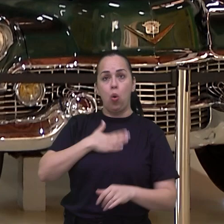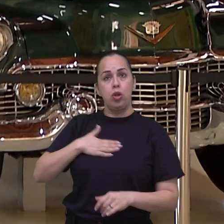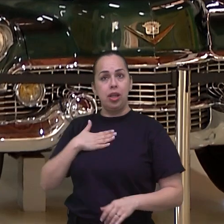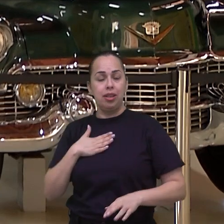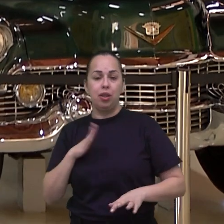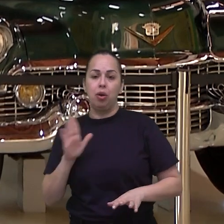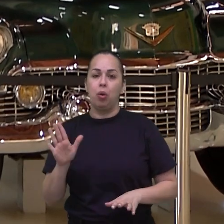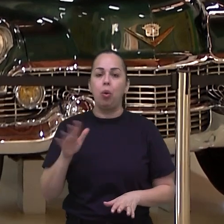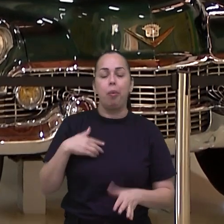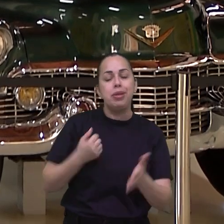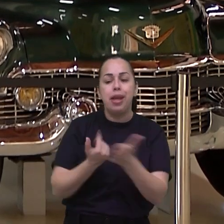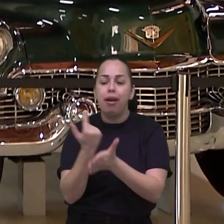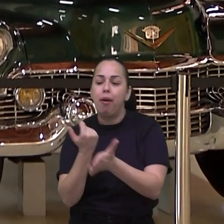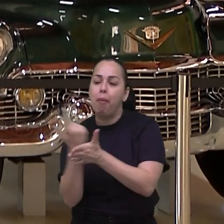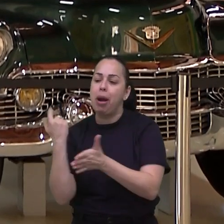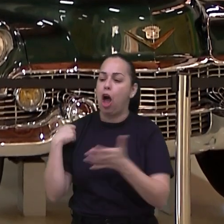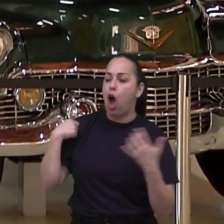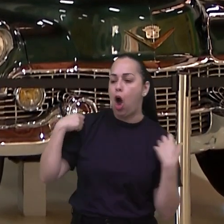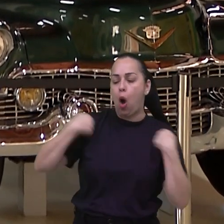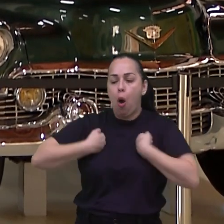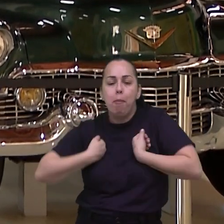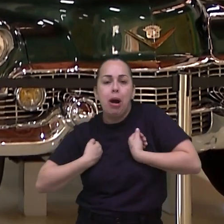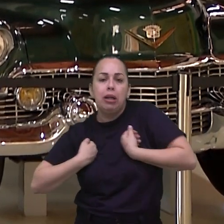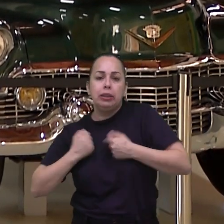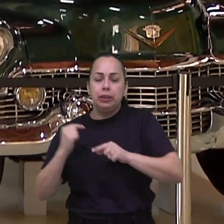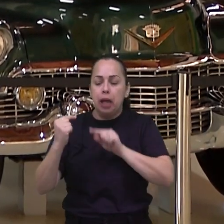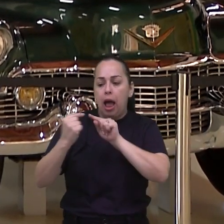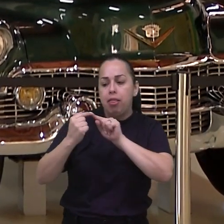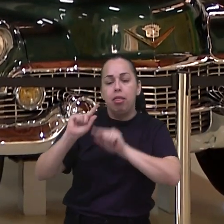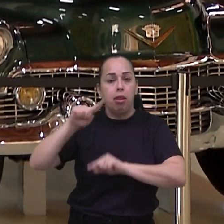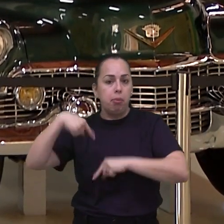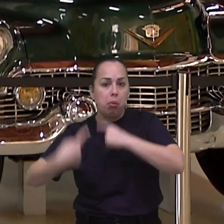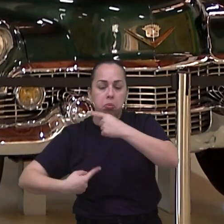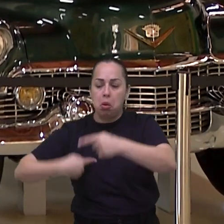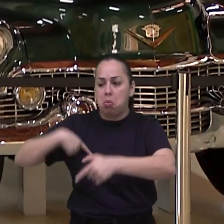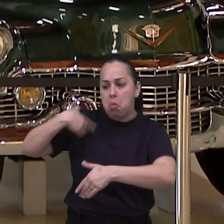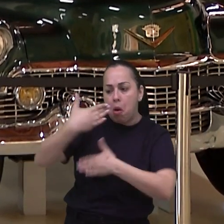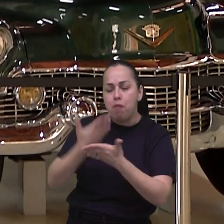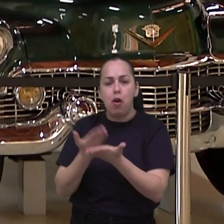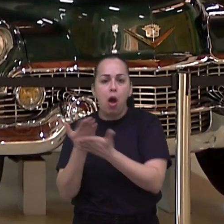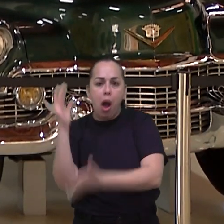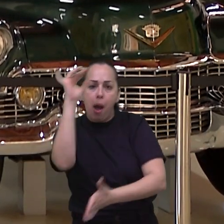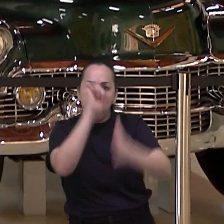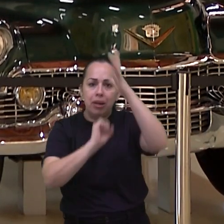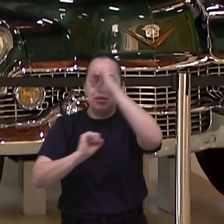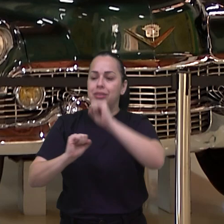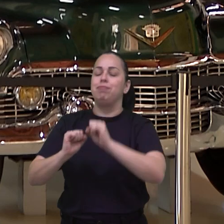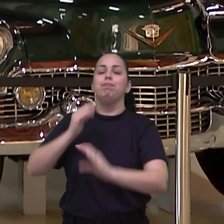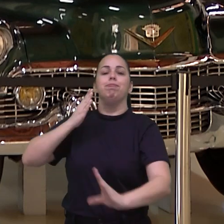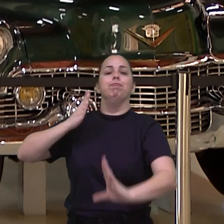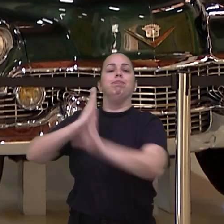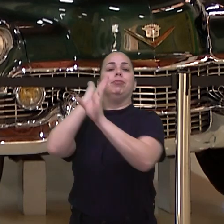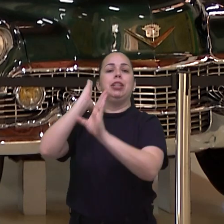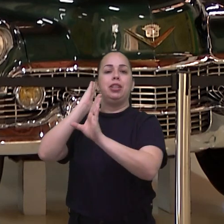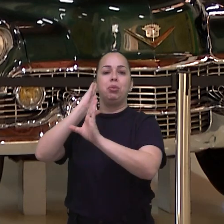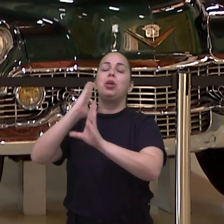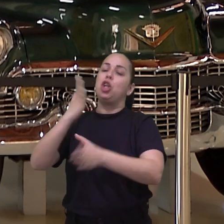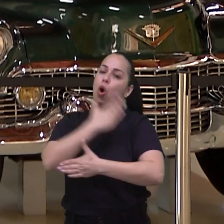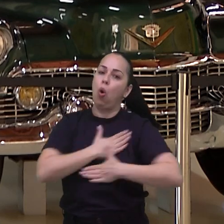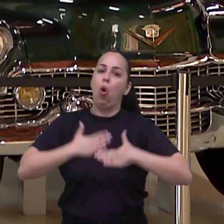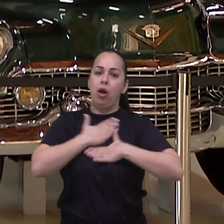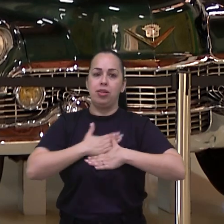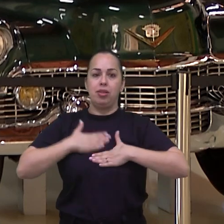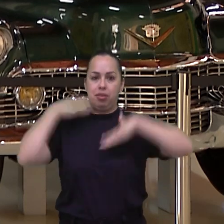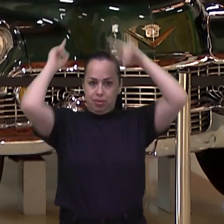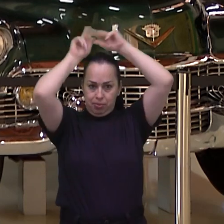surgiu através de um hobby, né? Eu comecei ali a adquirir algumas roupas dentro do estilo, fui me aperfeiçoando, estudando e aí descobri quem eu sou,